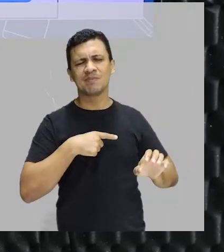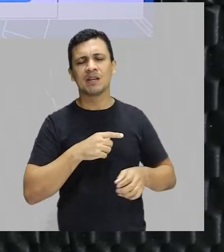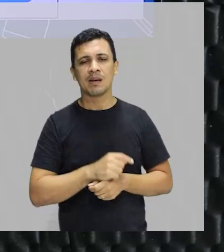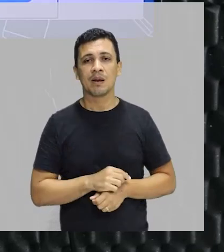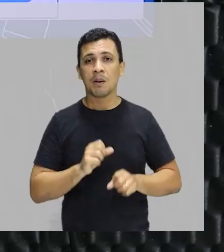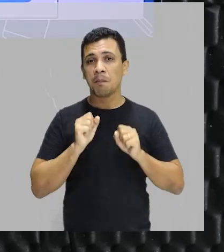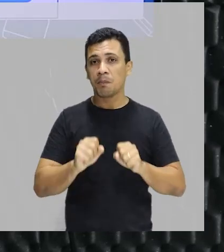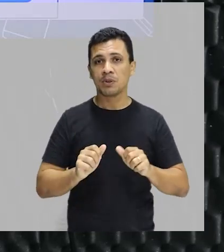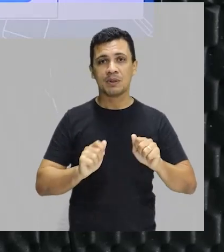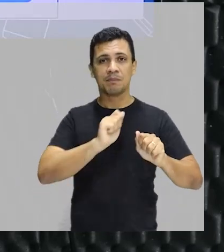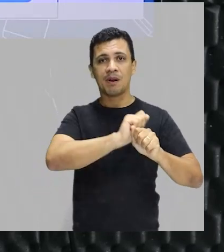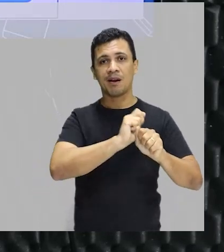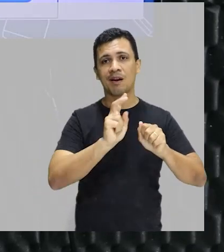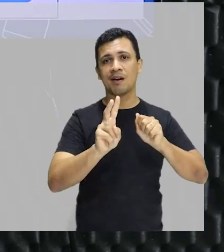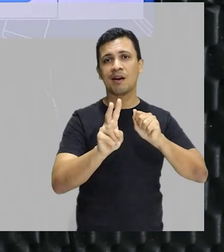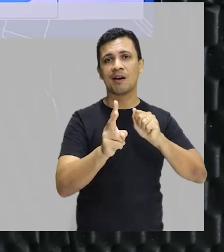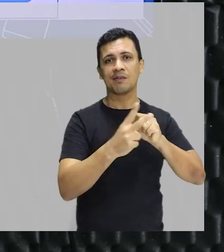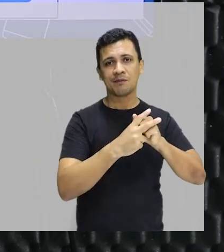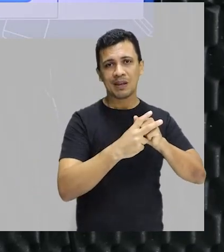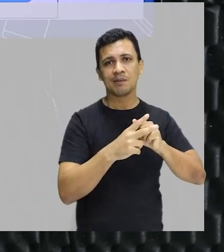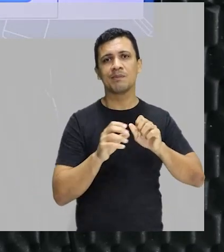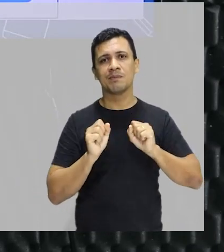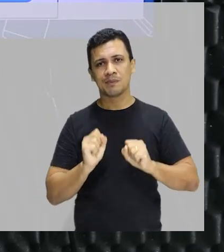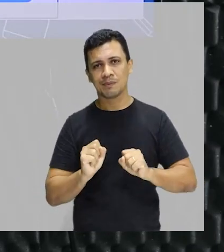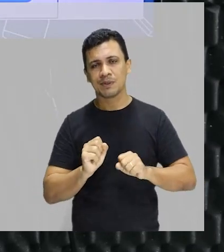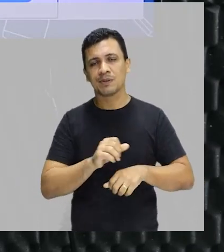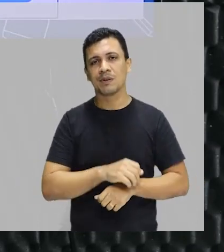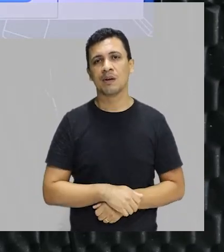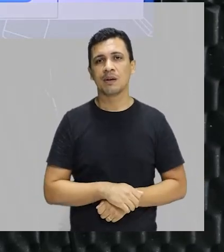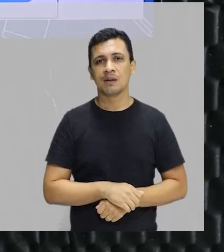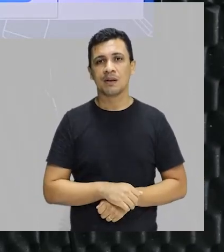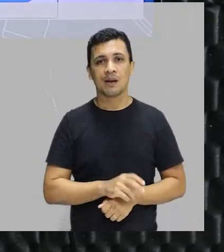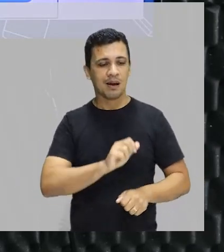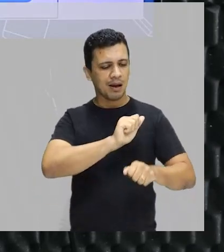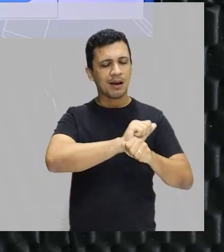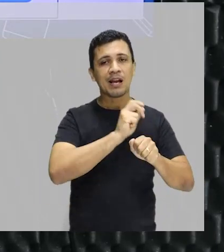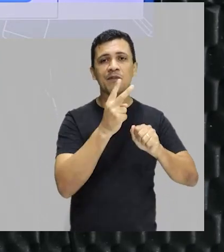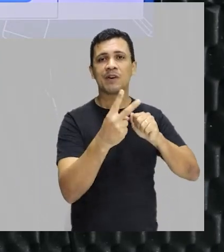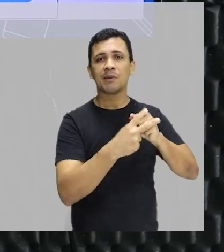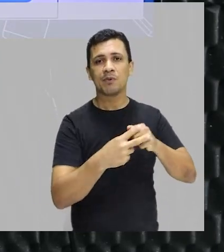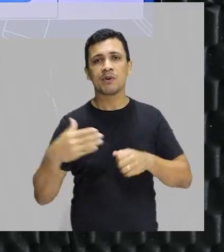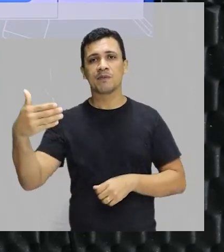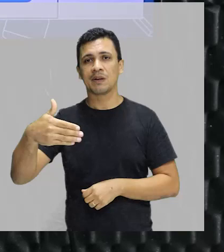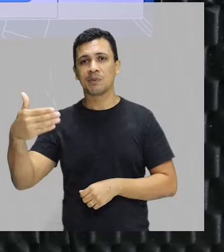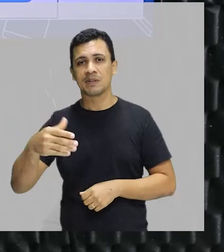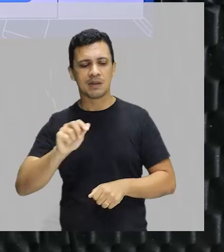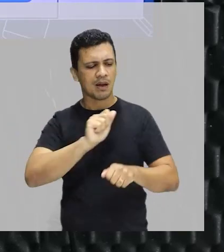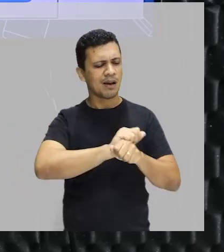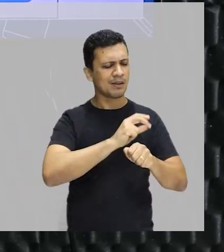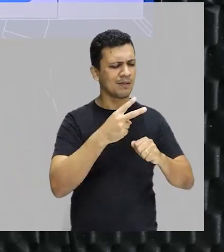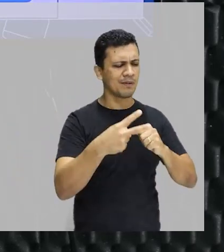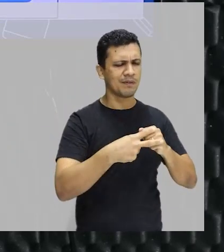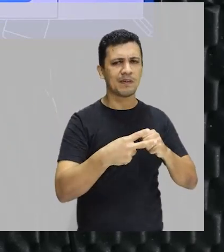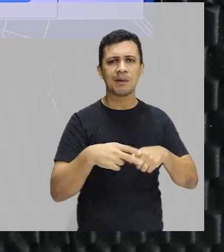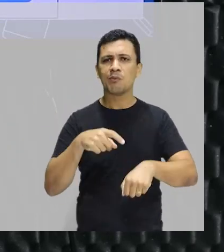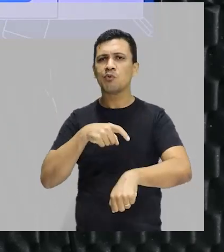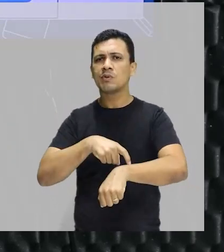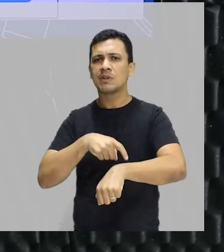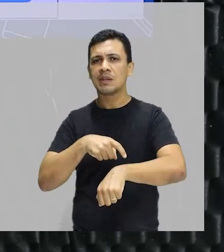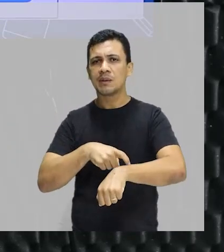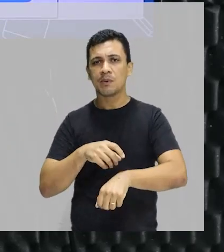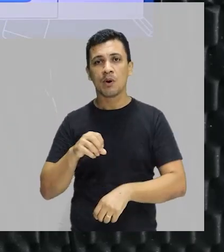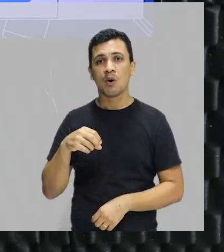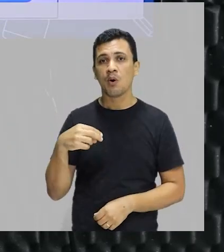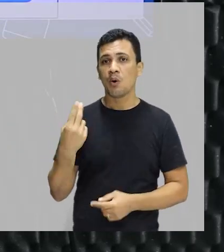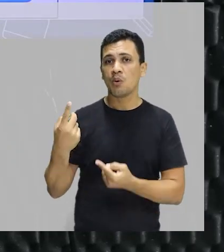um advérbio, você pode ter um advérbio de frequência, um advérbio de tempo, outros tipos ou